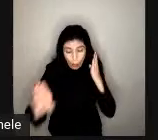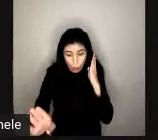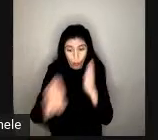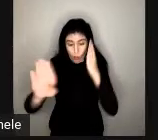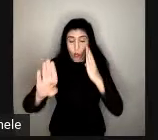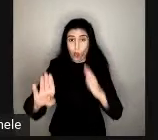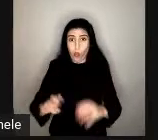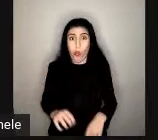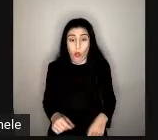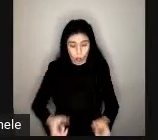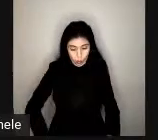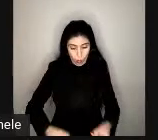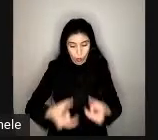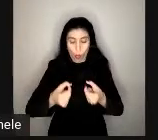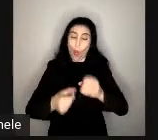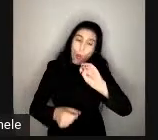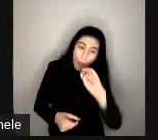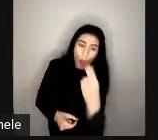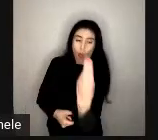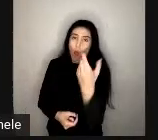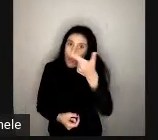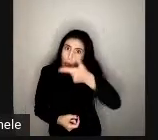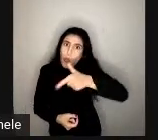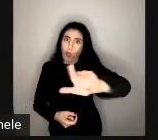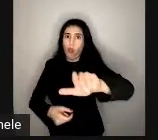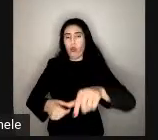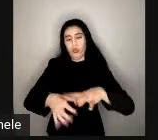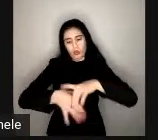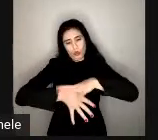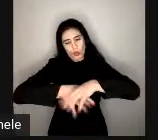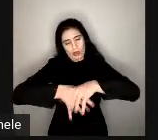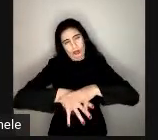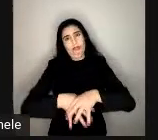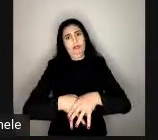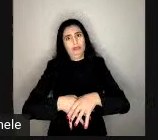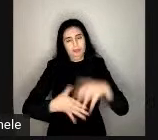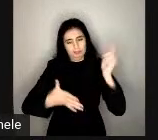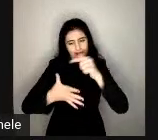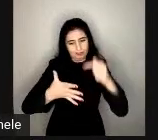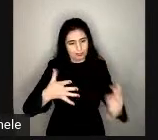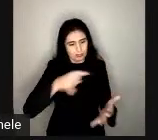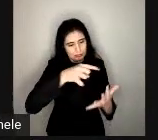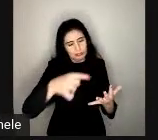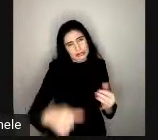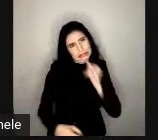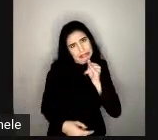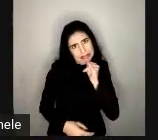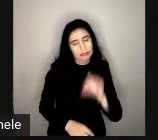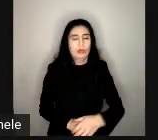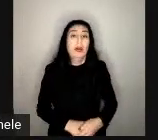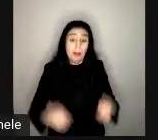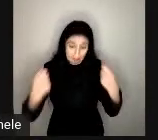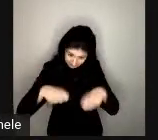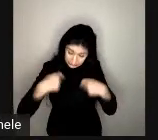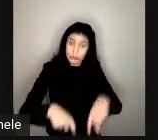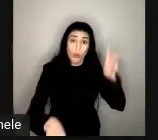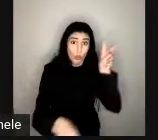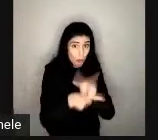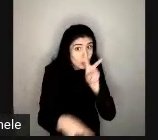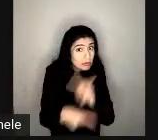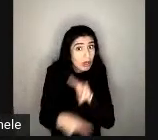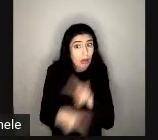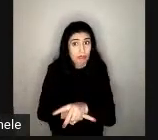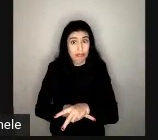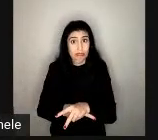doenças graves, né, que têm que ser investigadas, têm que ser tratadas. Eu quero agradecer profundamente a